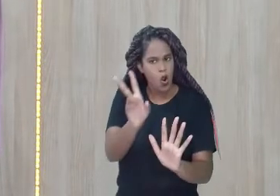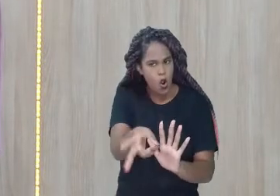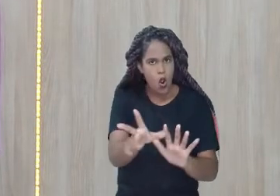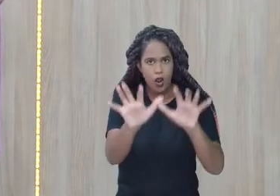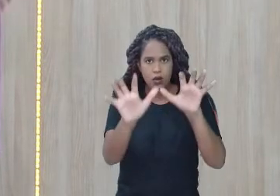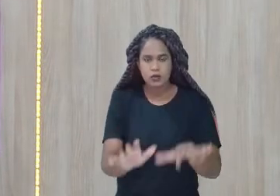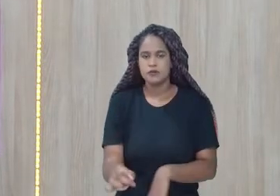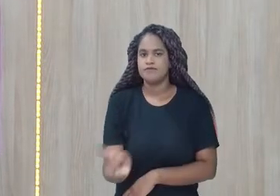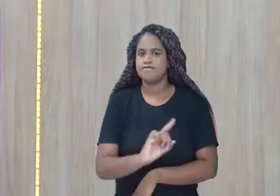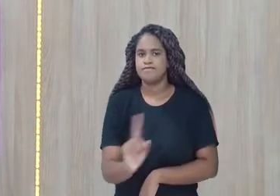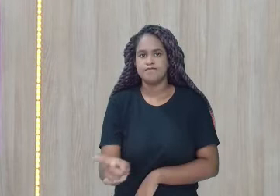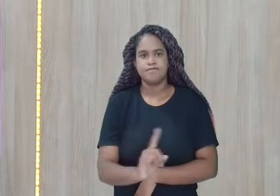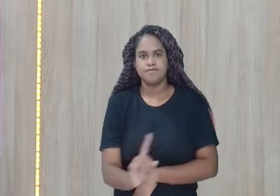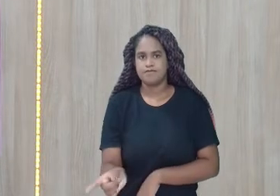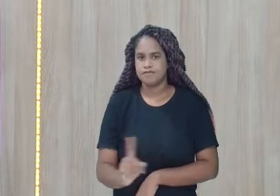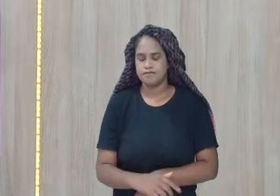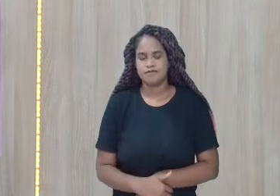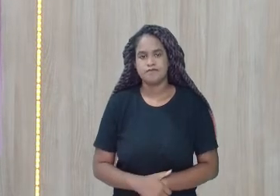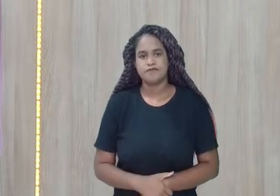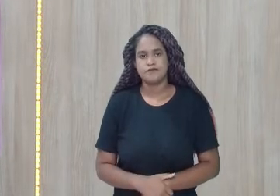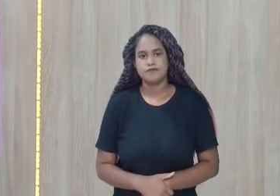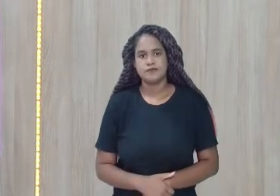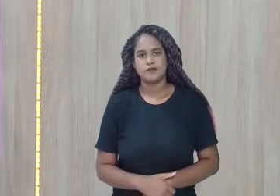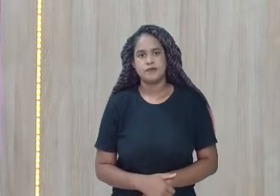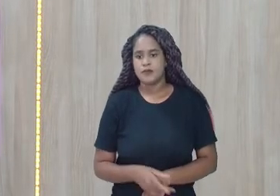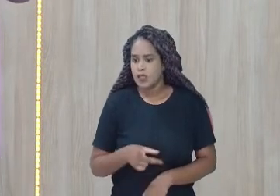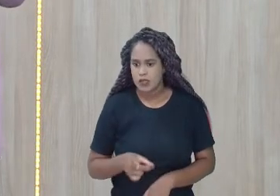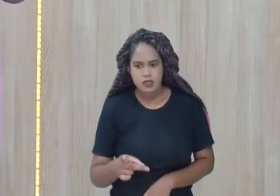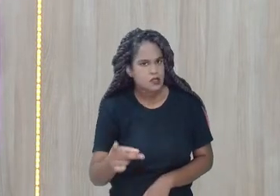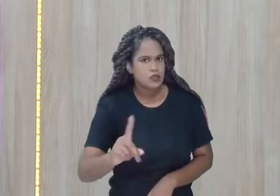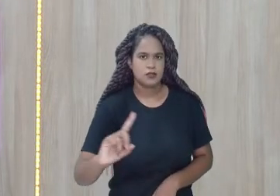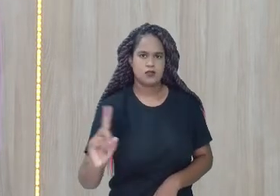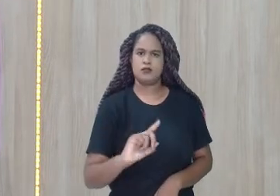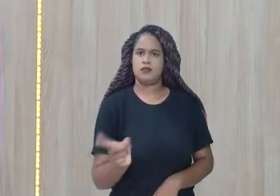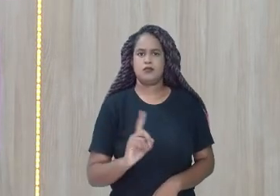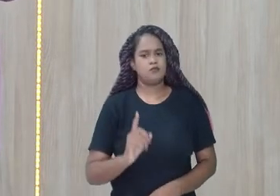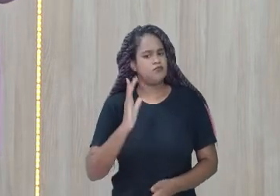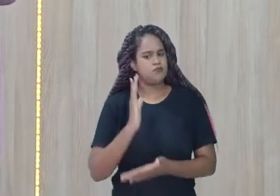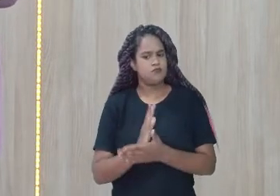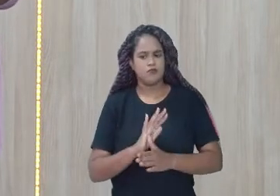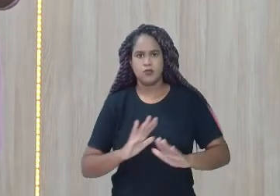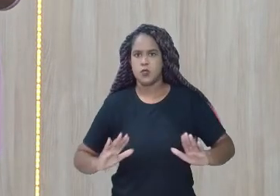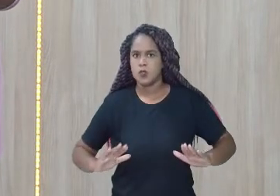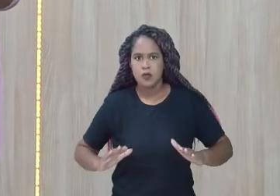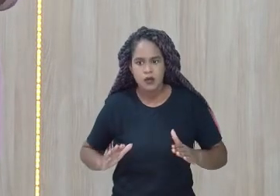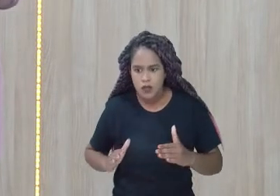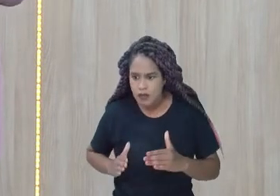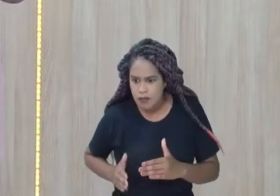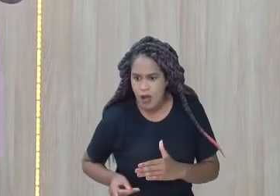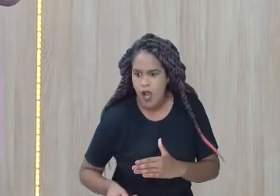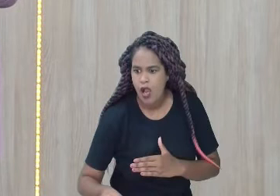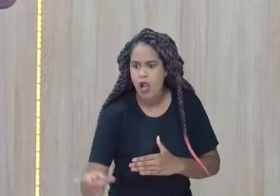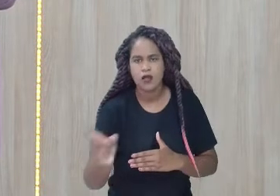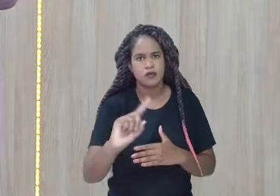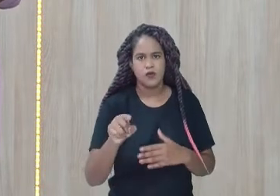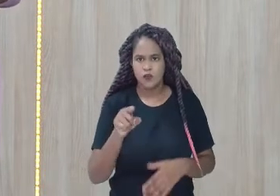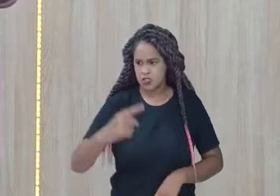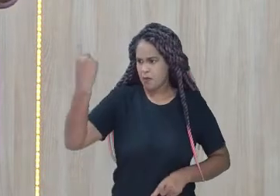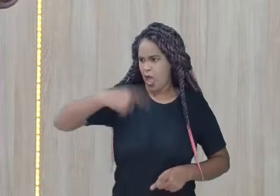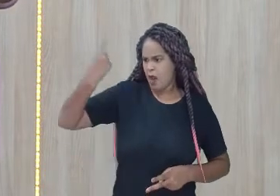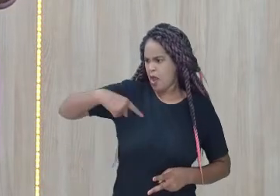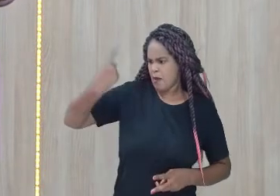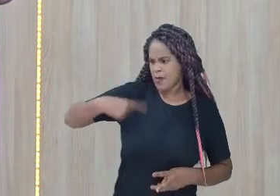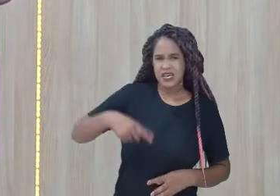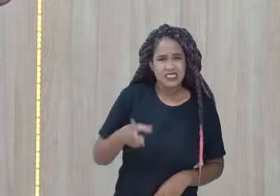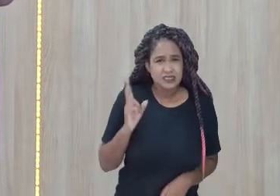essa situação continue. Eternamente não, isso não continuará eternamente, você não será o